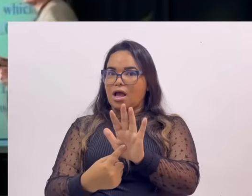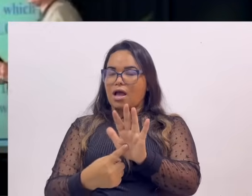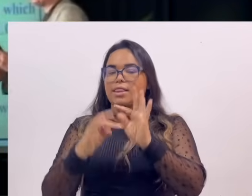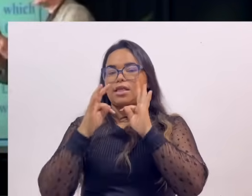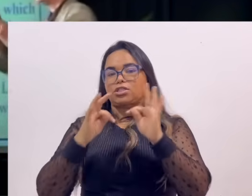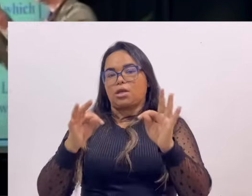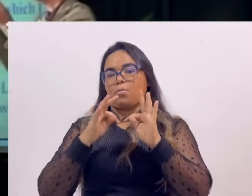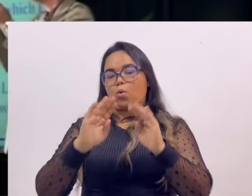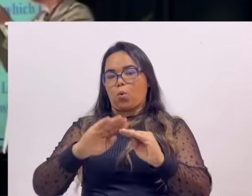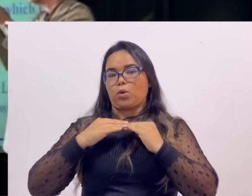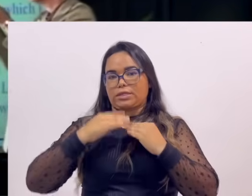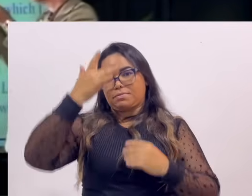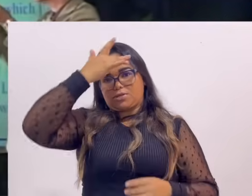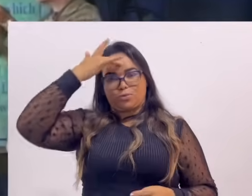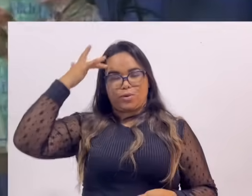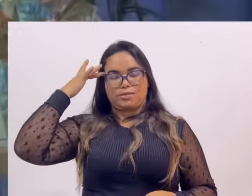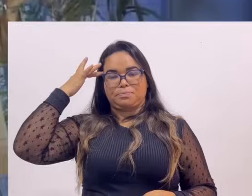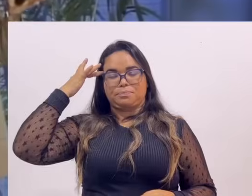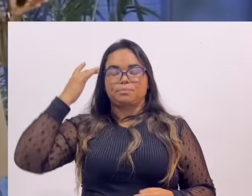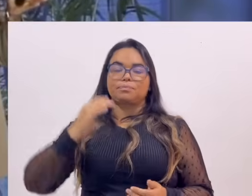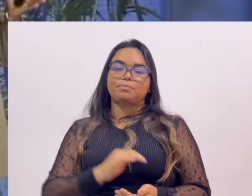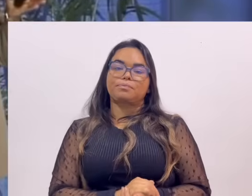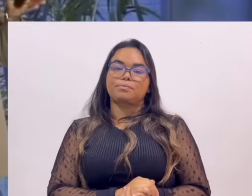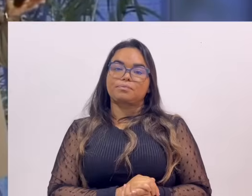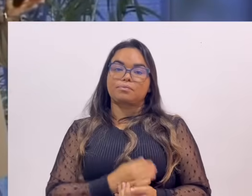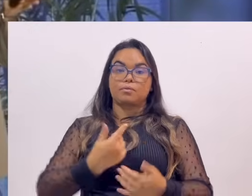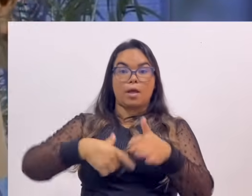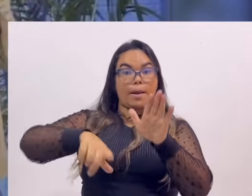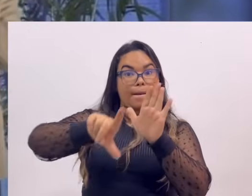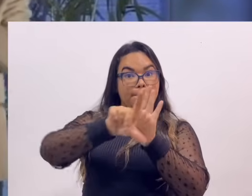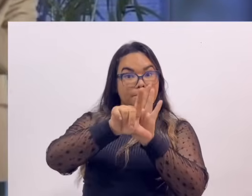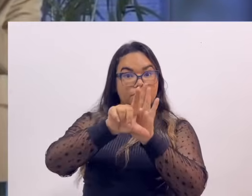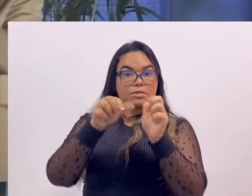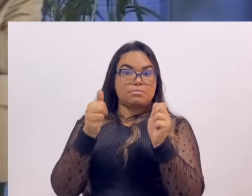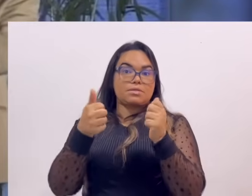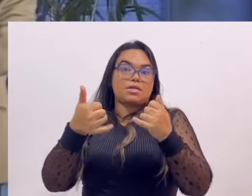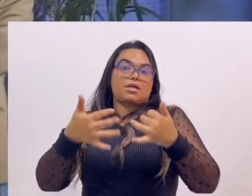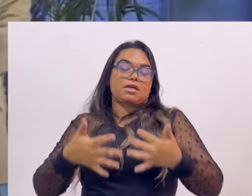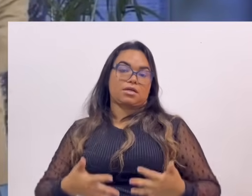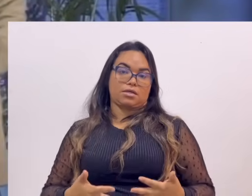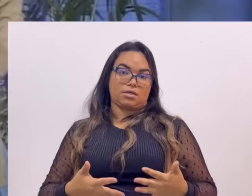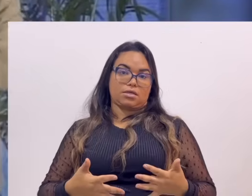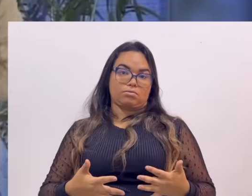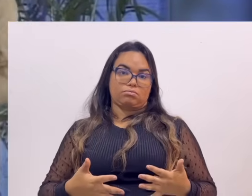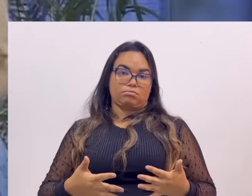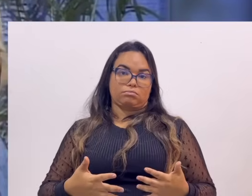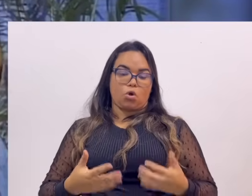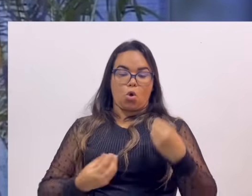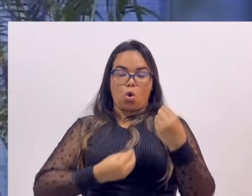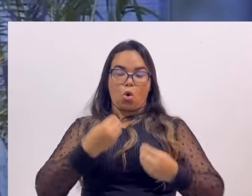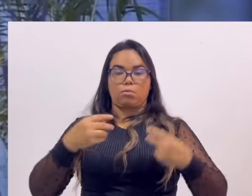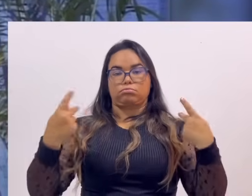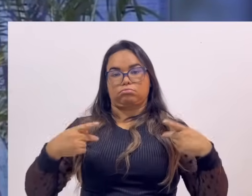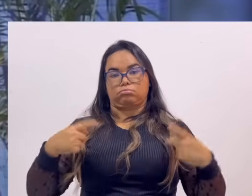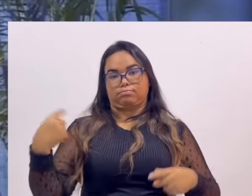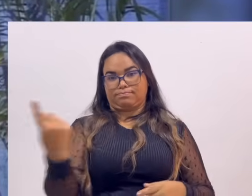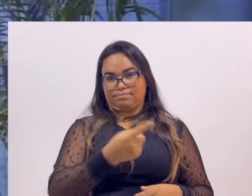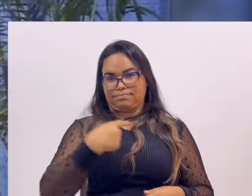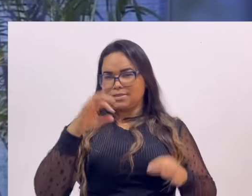cerimonial é um testemunho contra nós. Assim que esta lei nos diz algo acerca de nós mesmos.